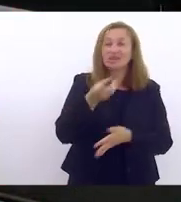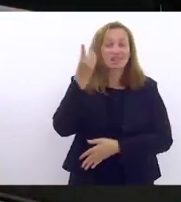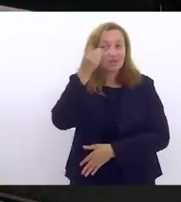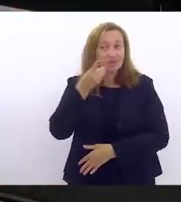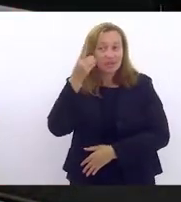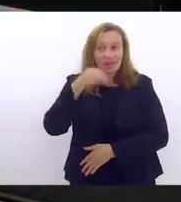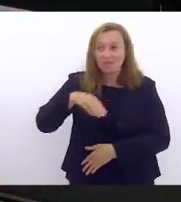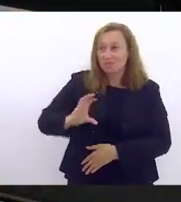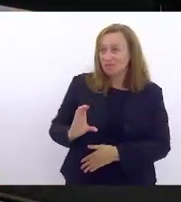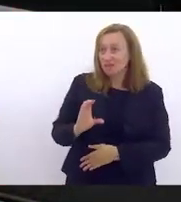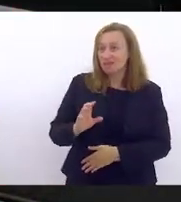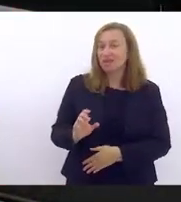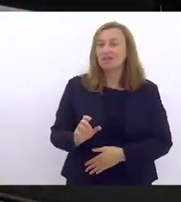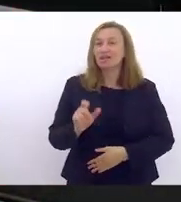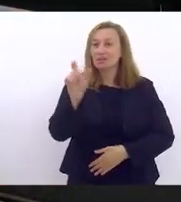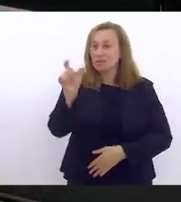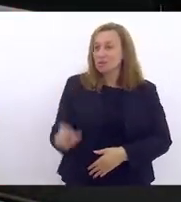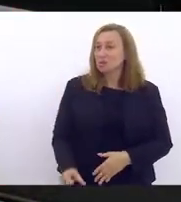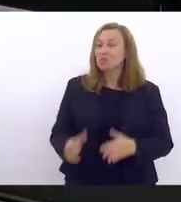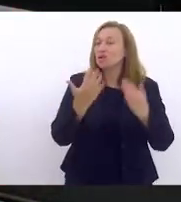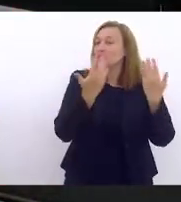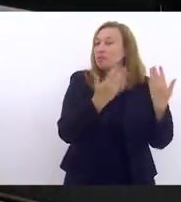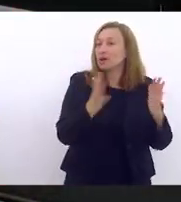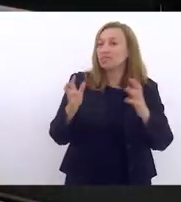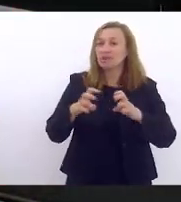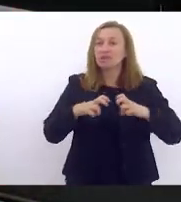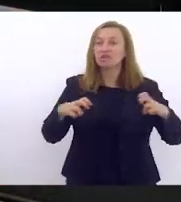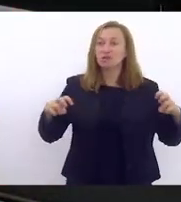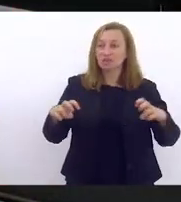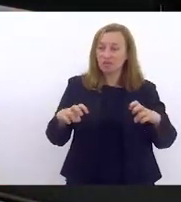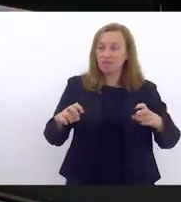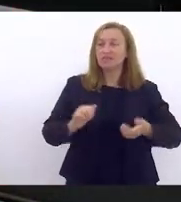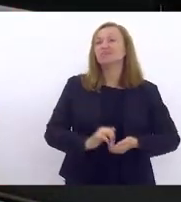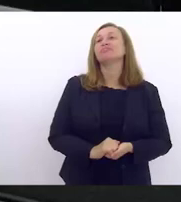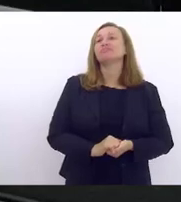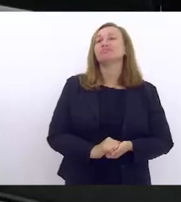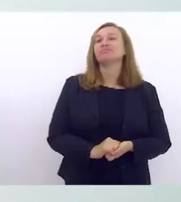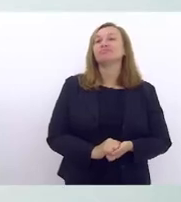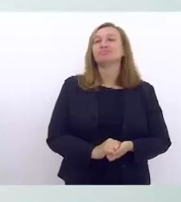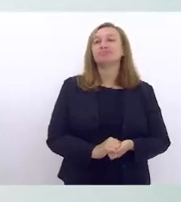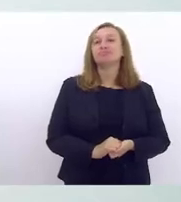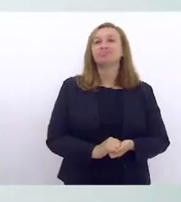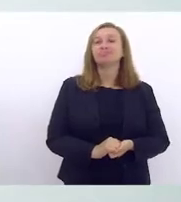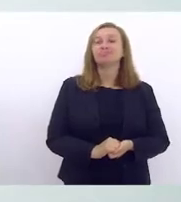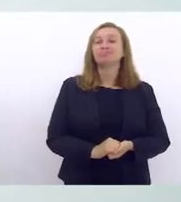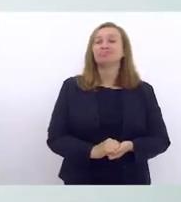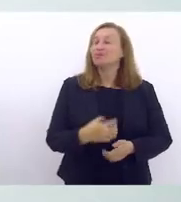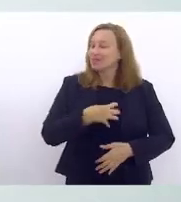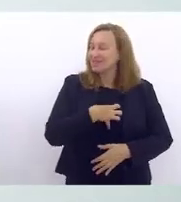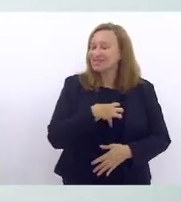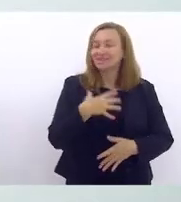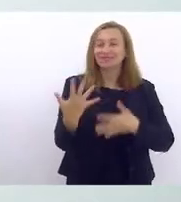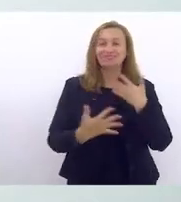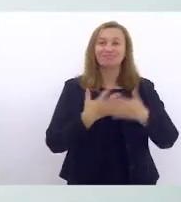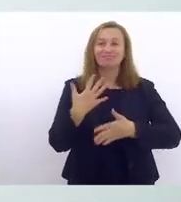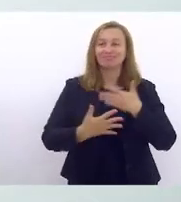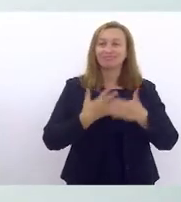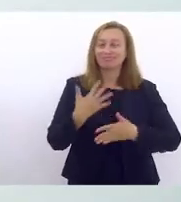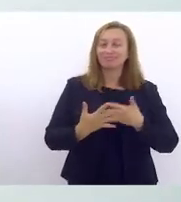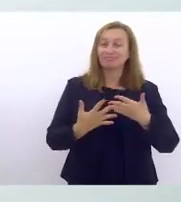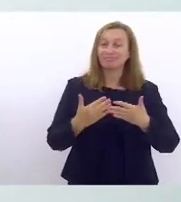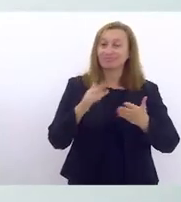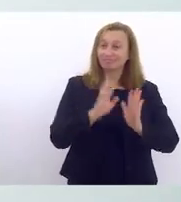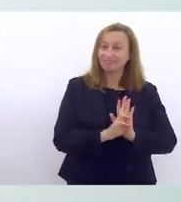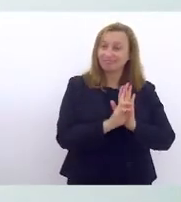Mink, na pessoa de quem saúdo a todas as pessoas que compõem essa mesa. Me sinto muito honrado de estar aqui representando a